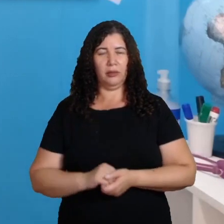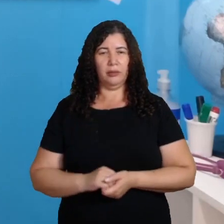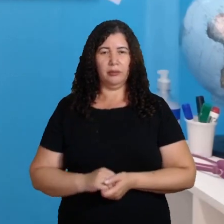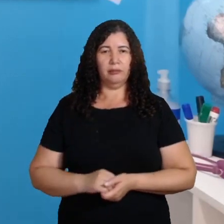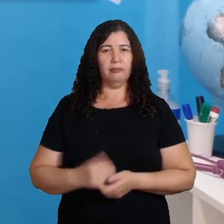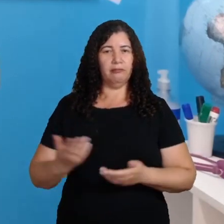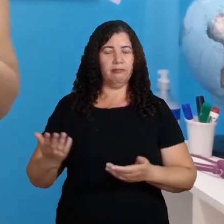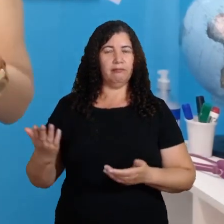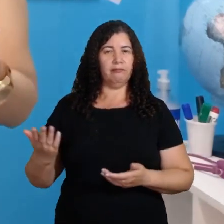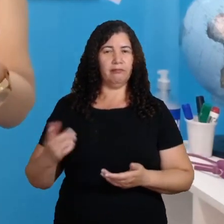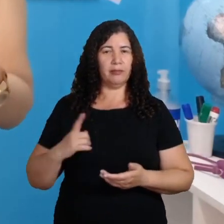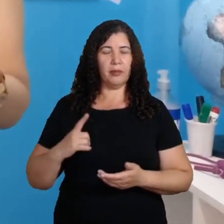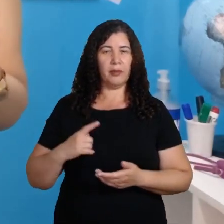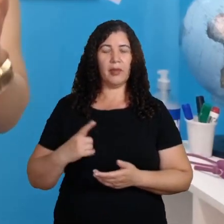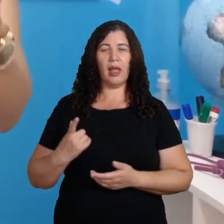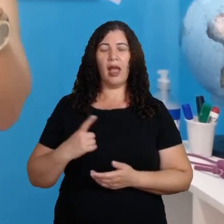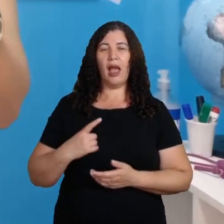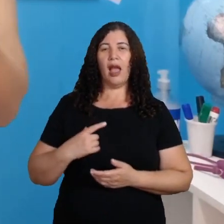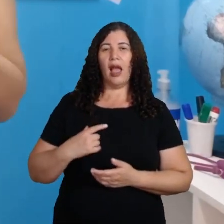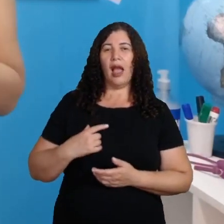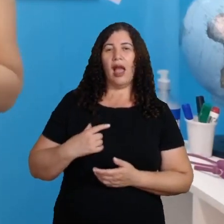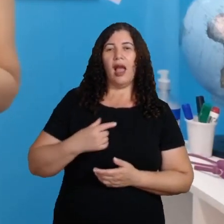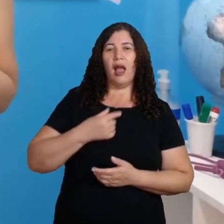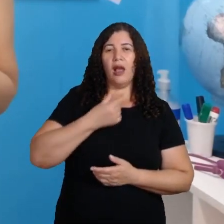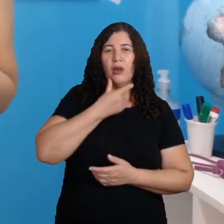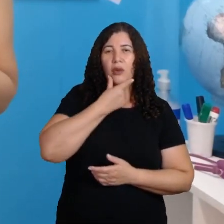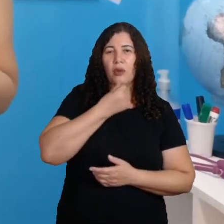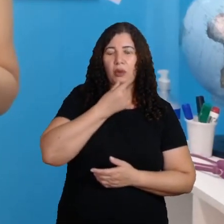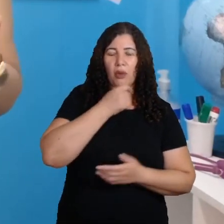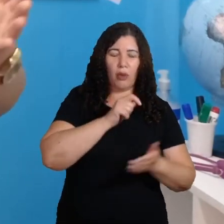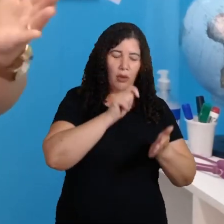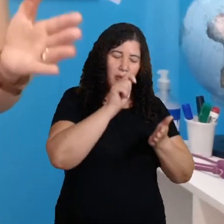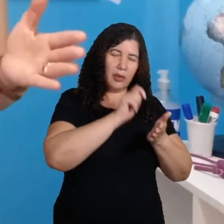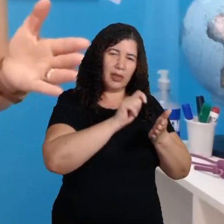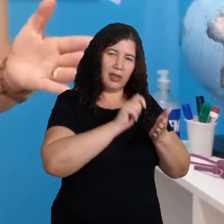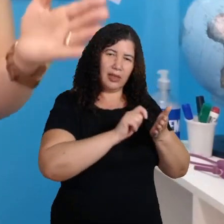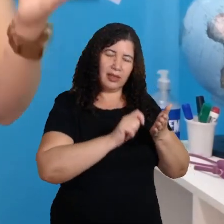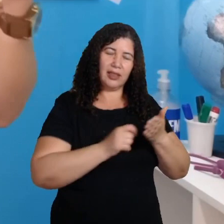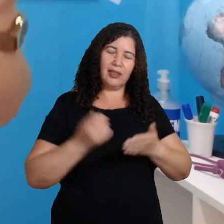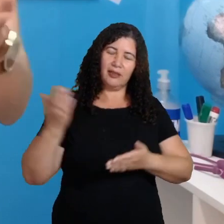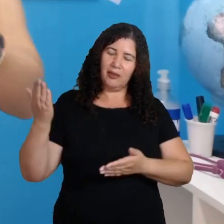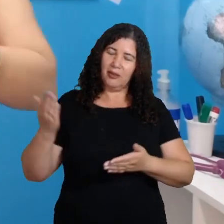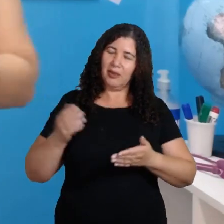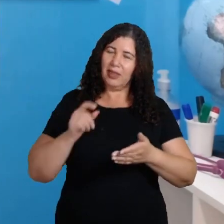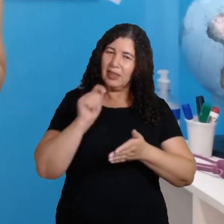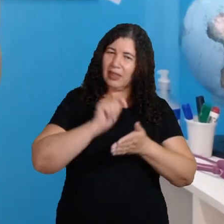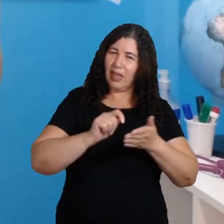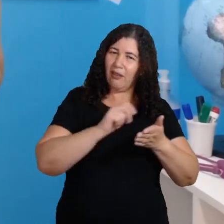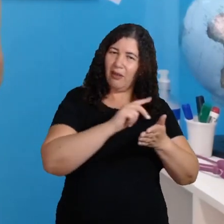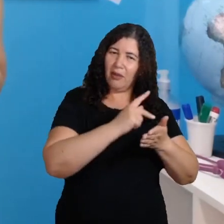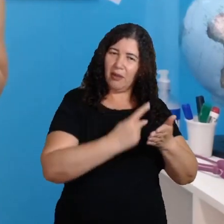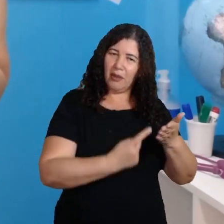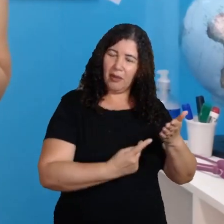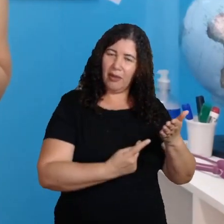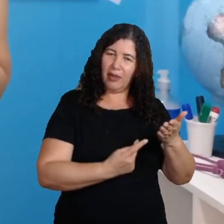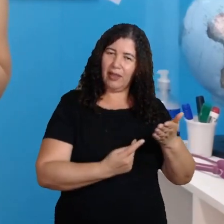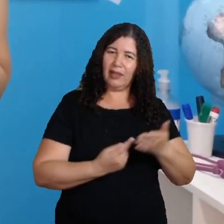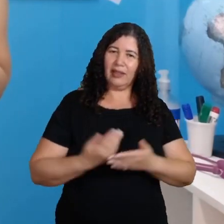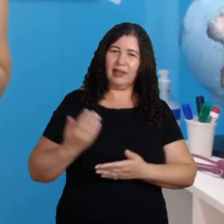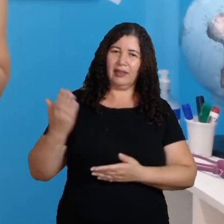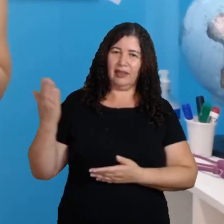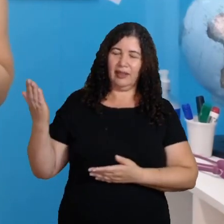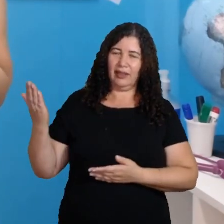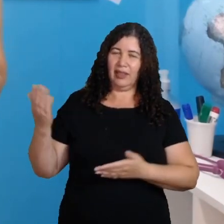vocês sobre a biografia do nosso escritor, do poeta que escreveu para nós